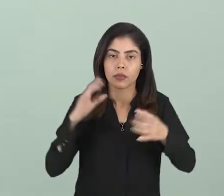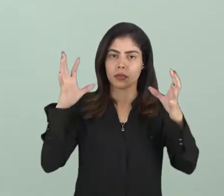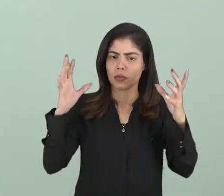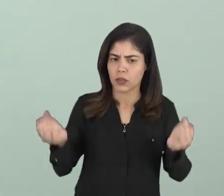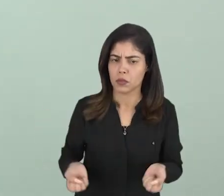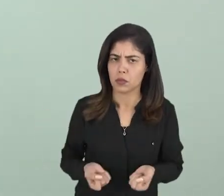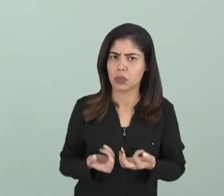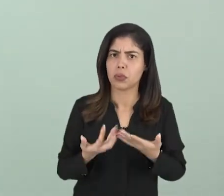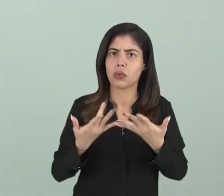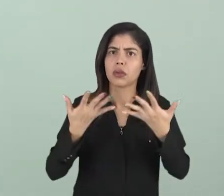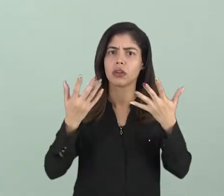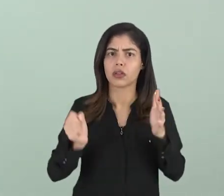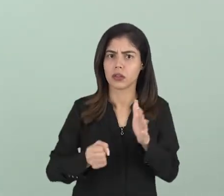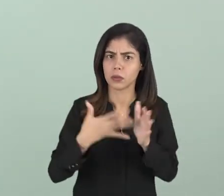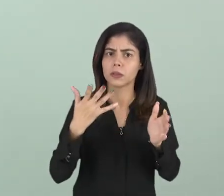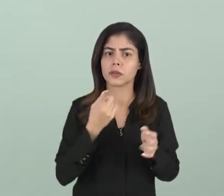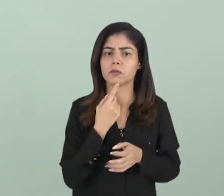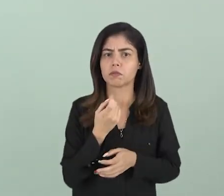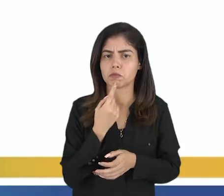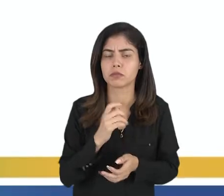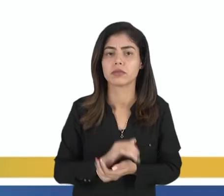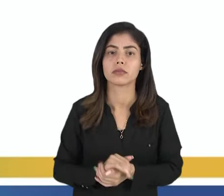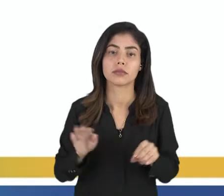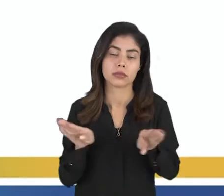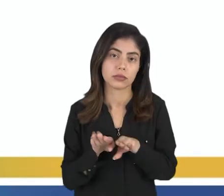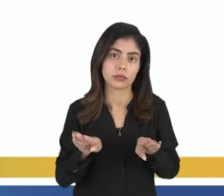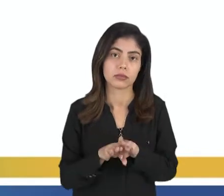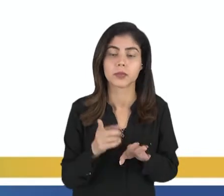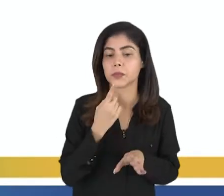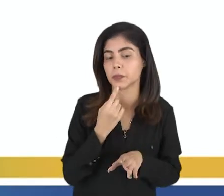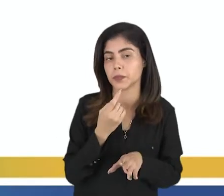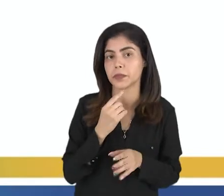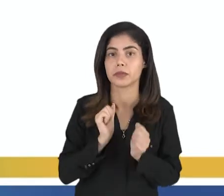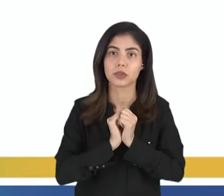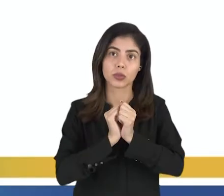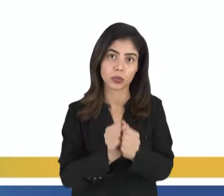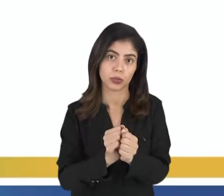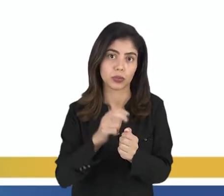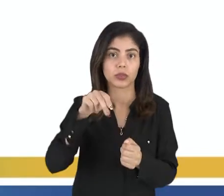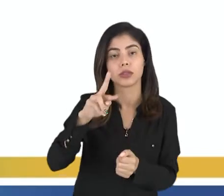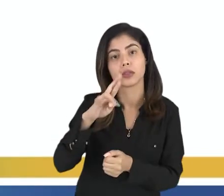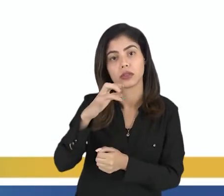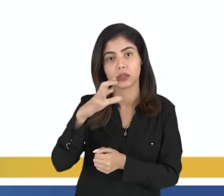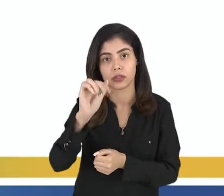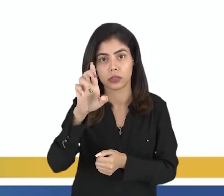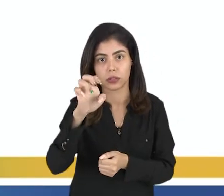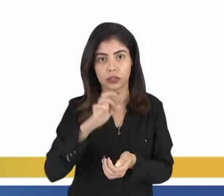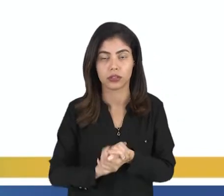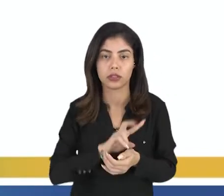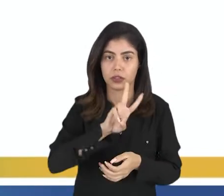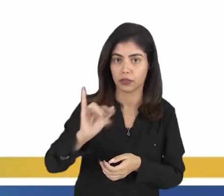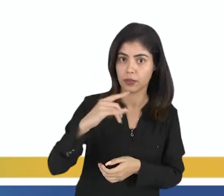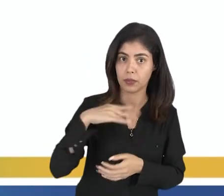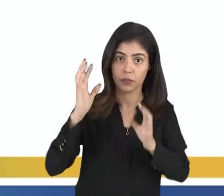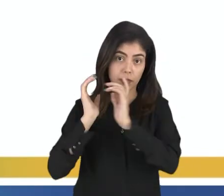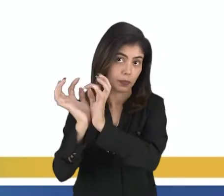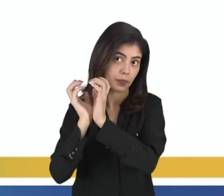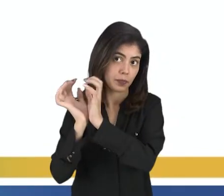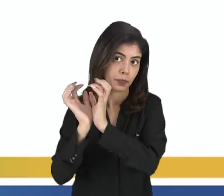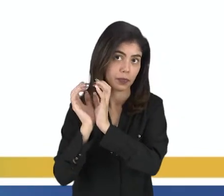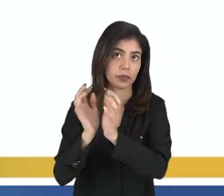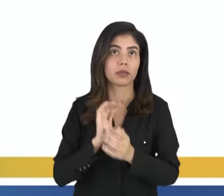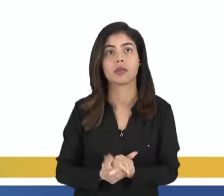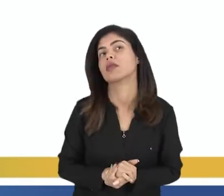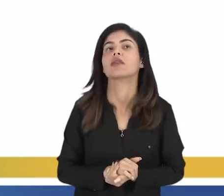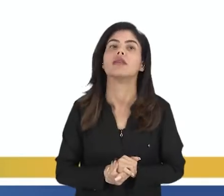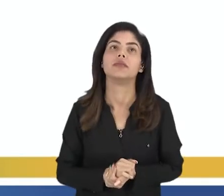uma chuva, né, de sangue e também que esse sangue, junto com nutrientes, ele vá para o nosso cérebro.